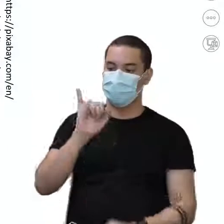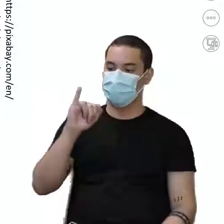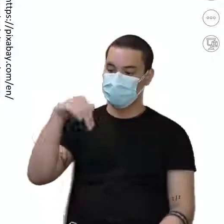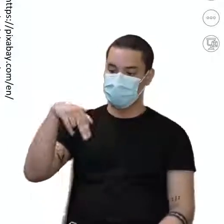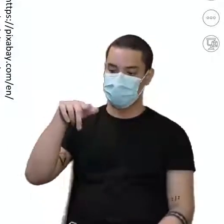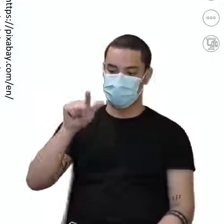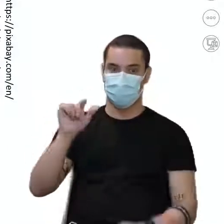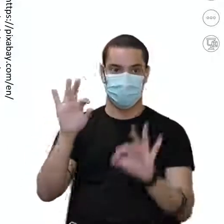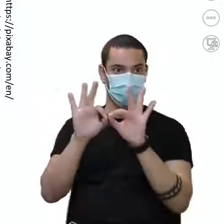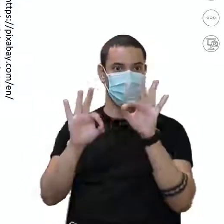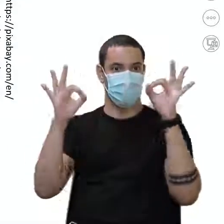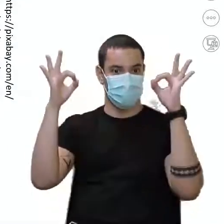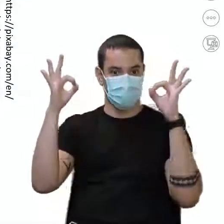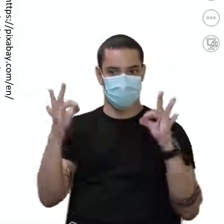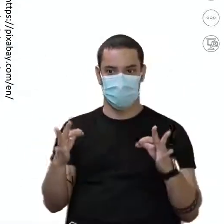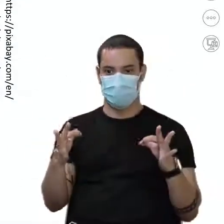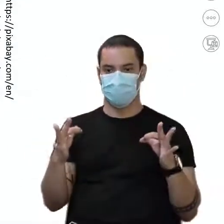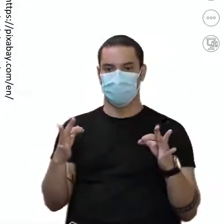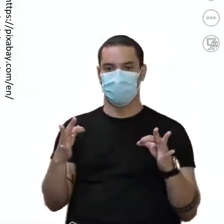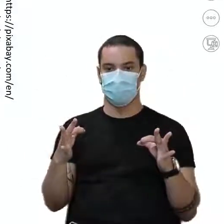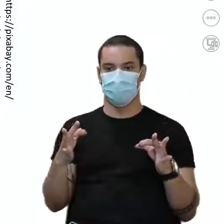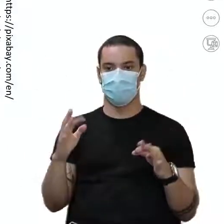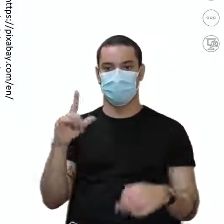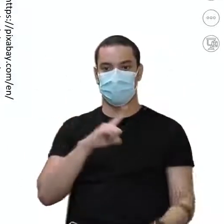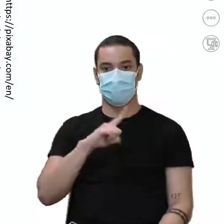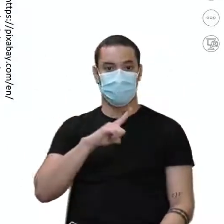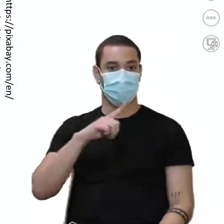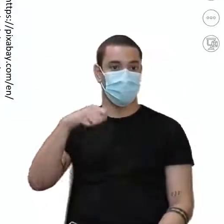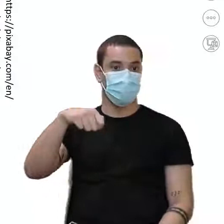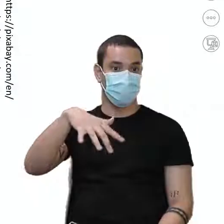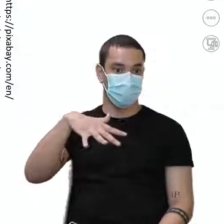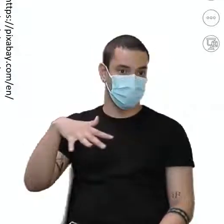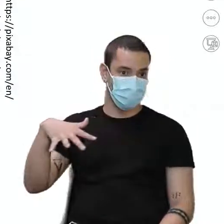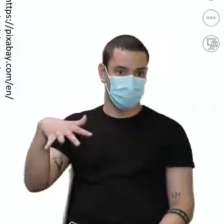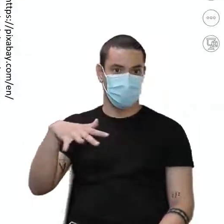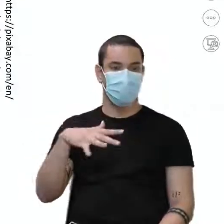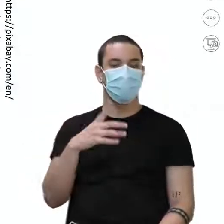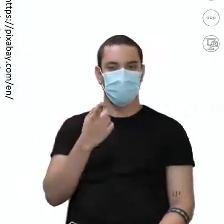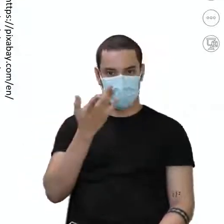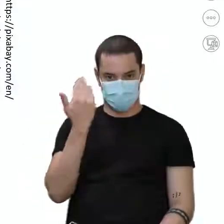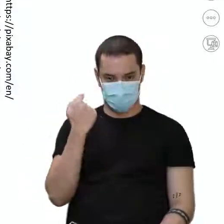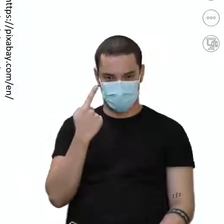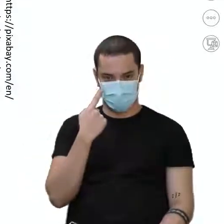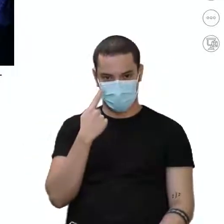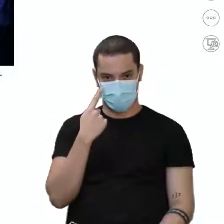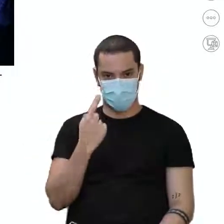frase corretamente. E aí eu tenho todas essas situations aí, ó. Vamos ver?